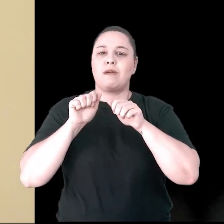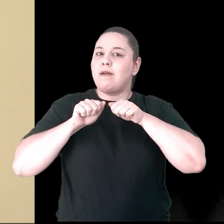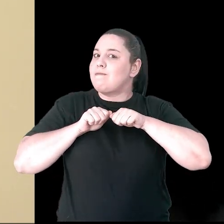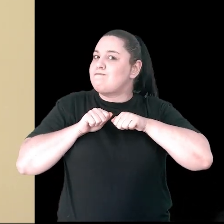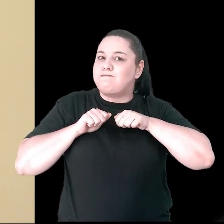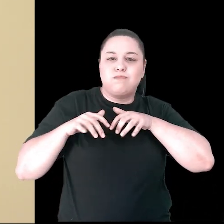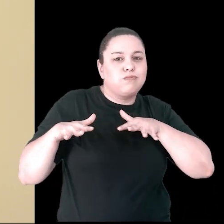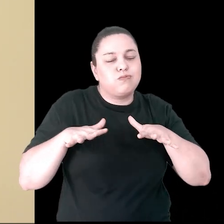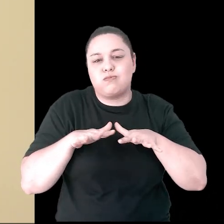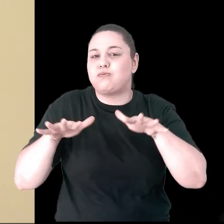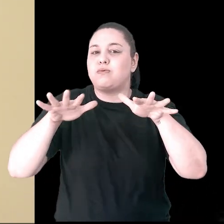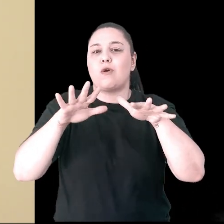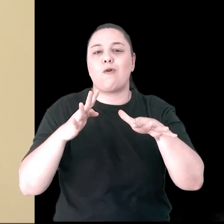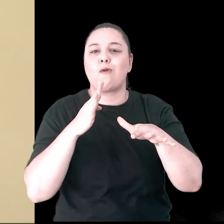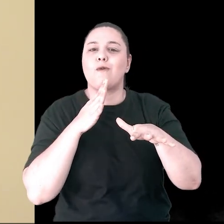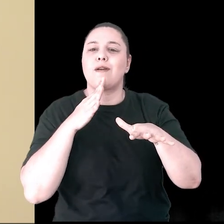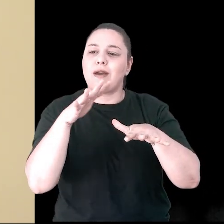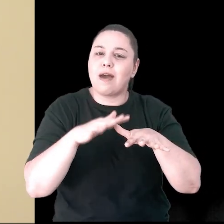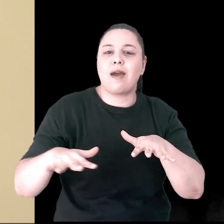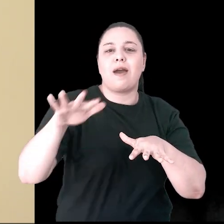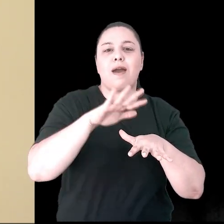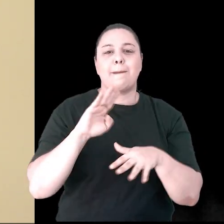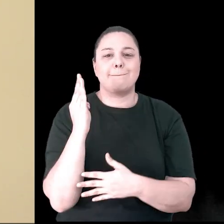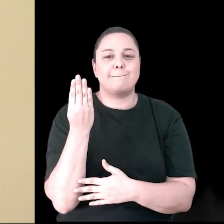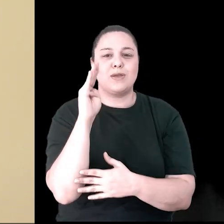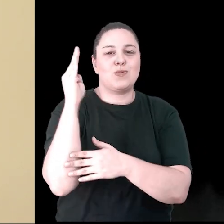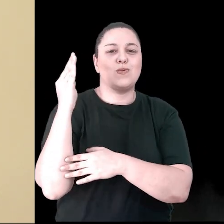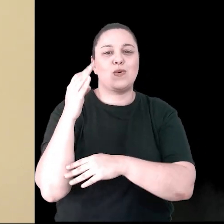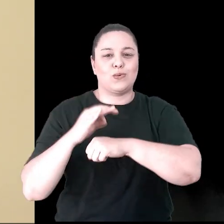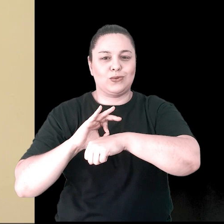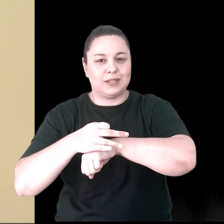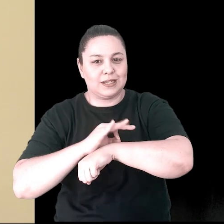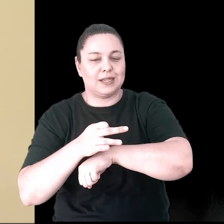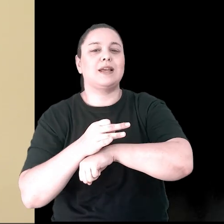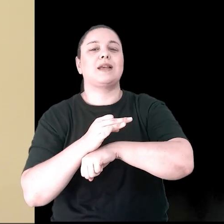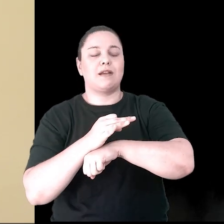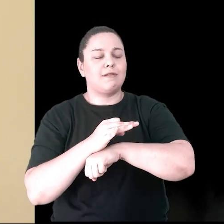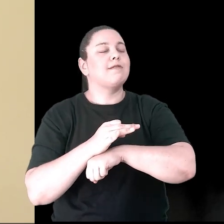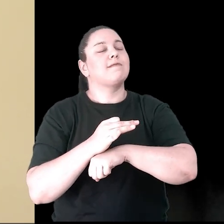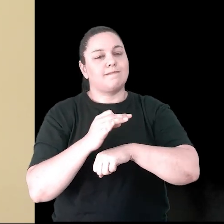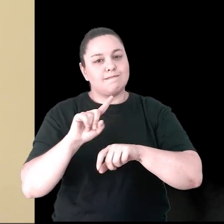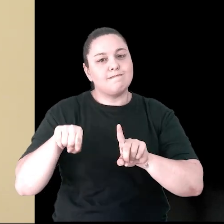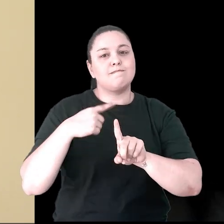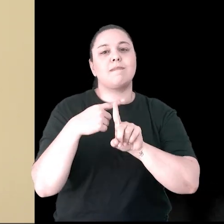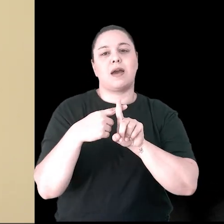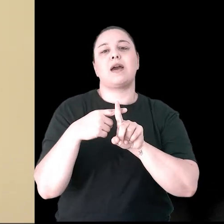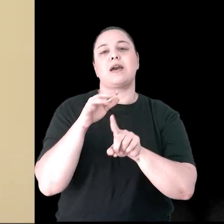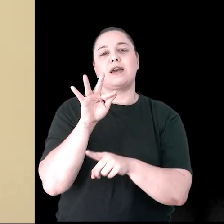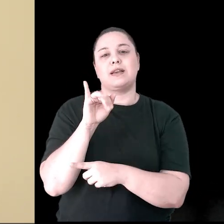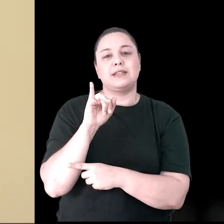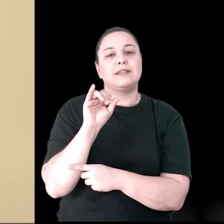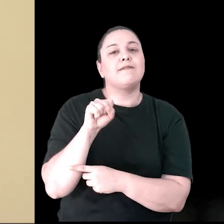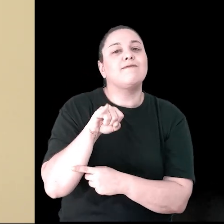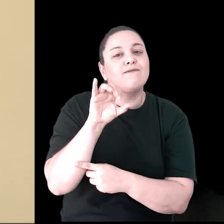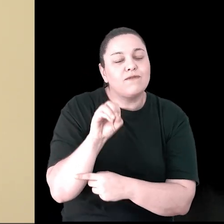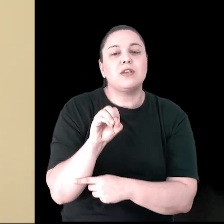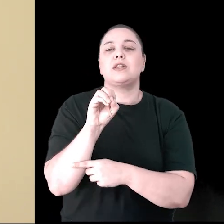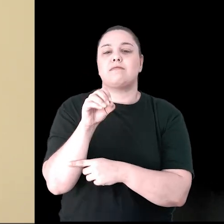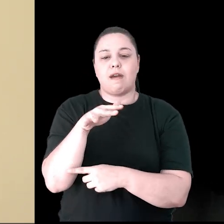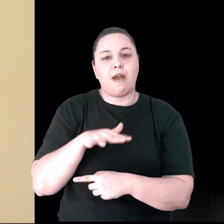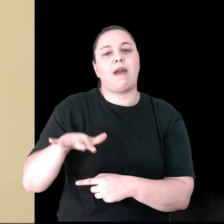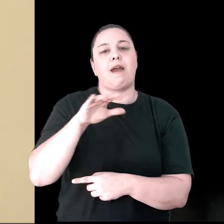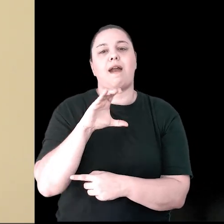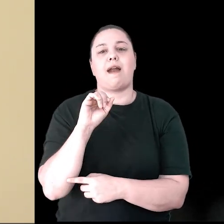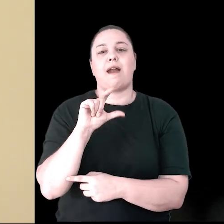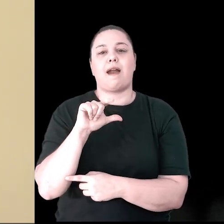aequorina tornou-se amplamente utilizada entre biólogos celulares e fisiologistas como uma excelente sonda de